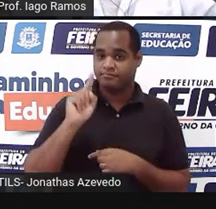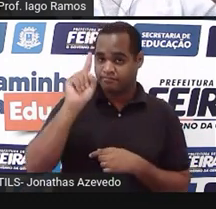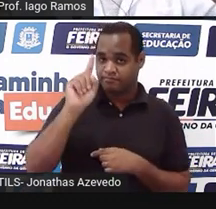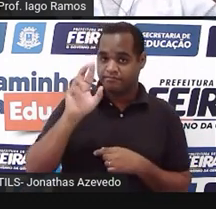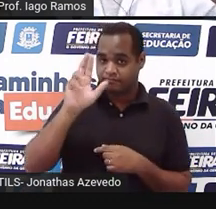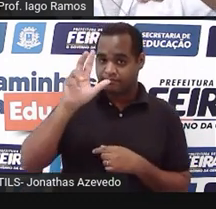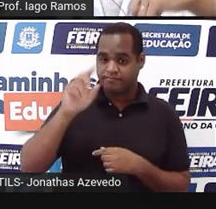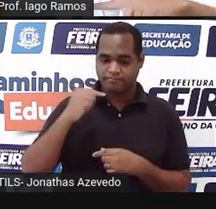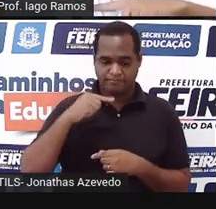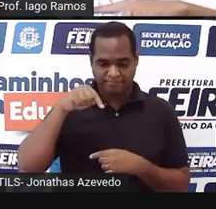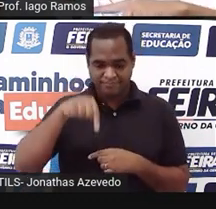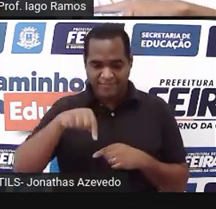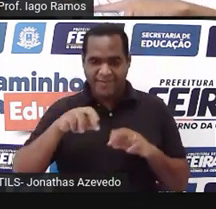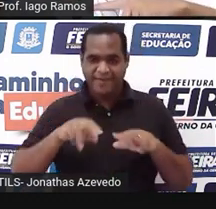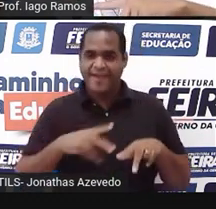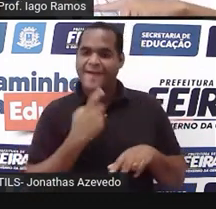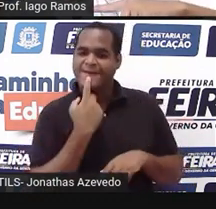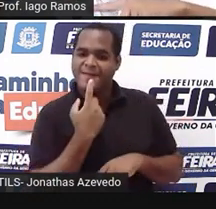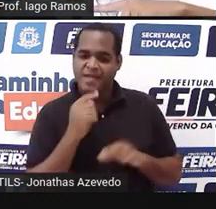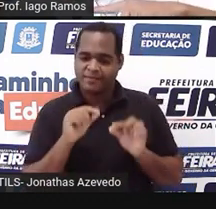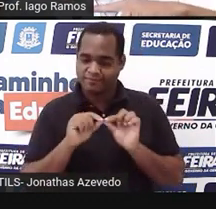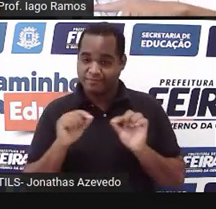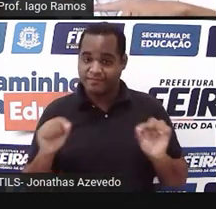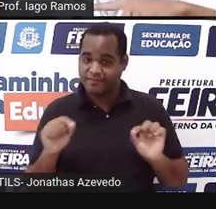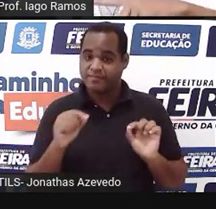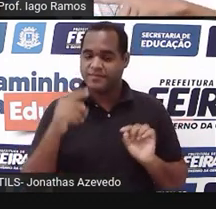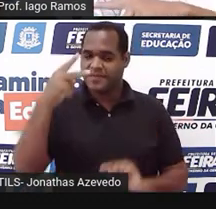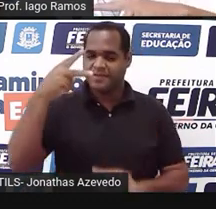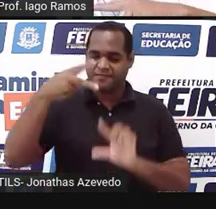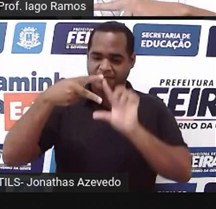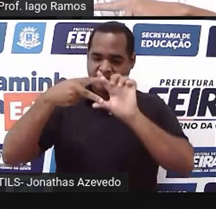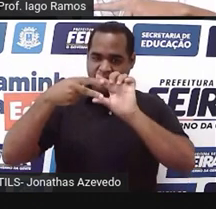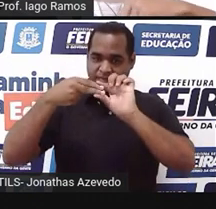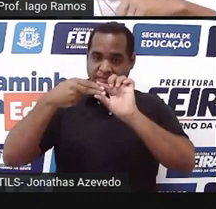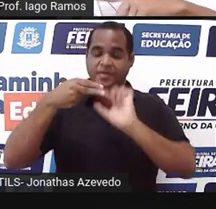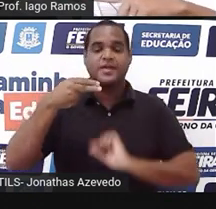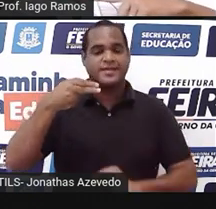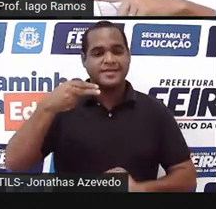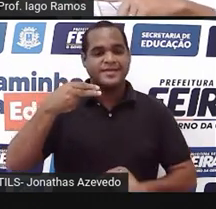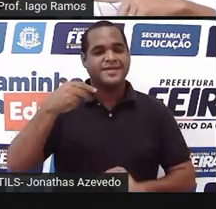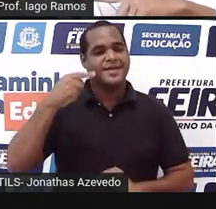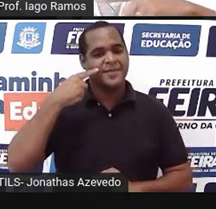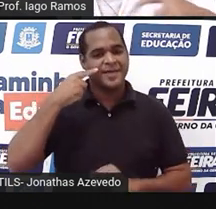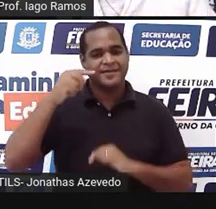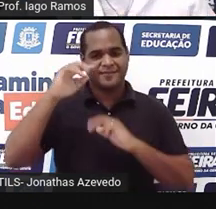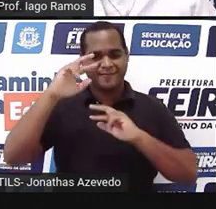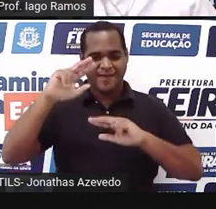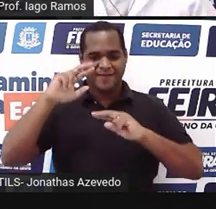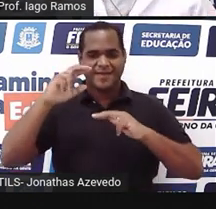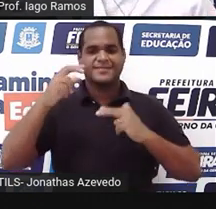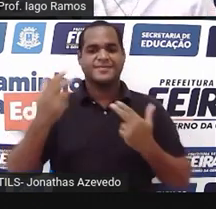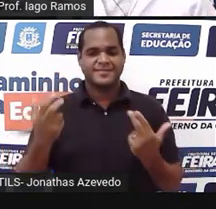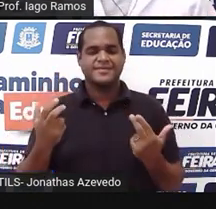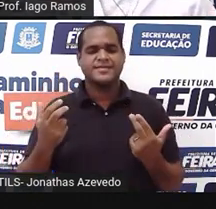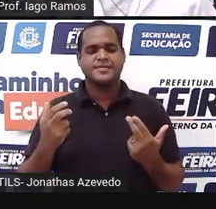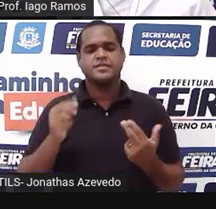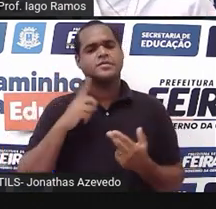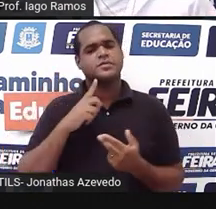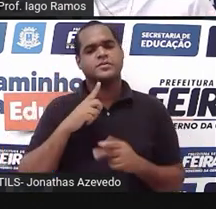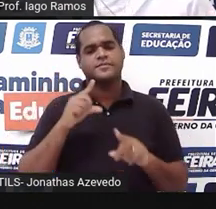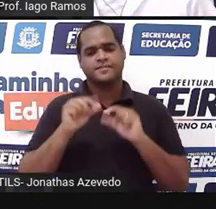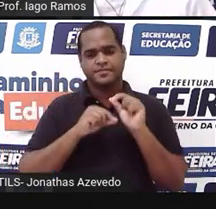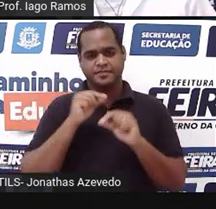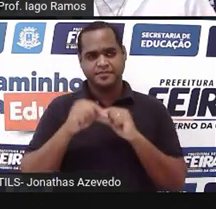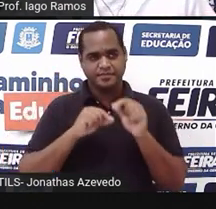cima com esse lado de baixo forma um par e esse par de lados é Paralelos se isso acontece